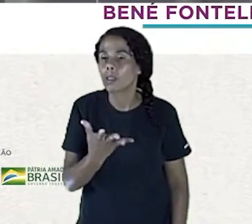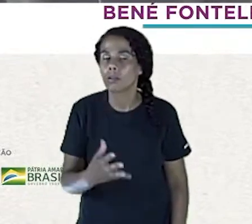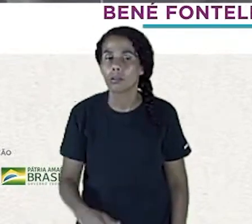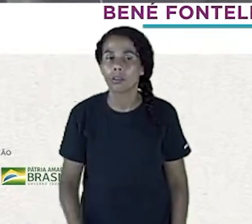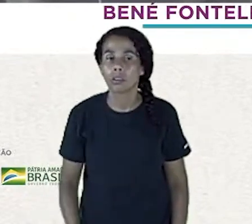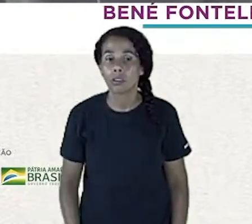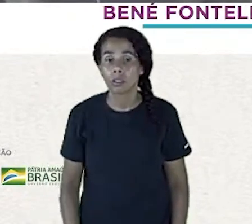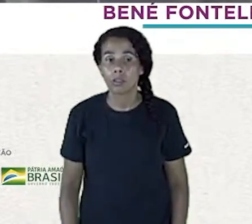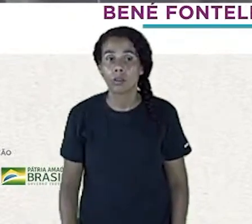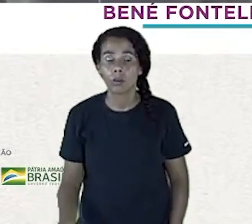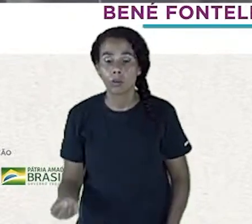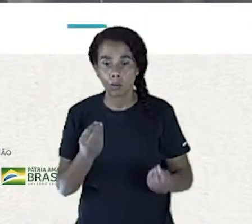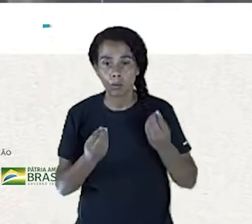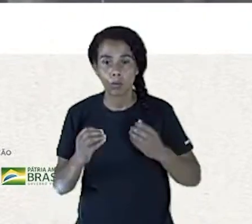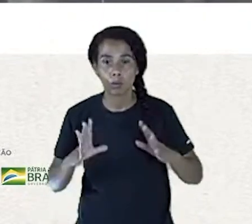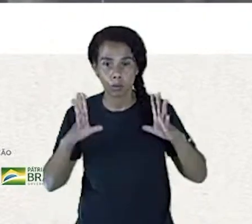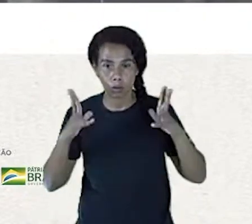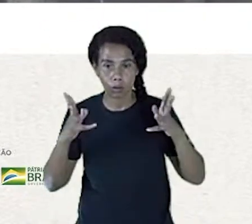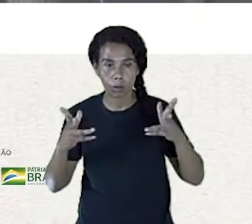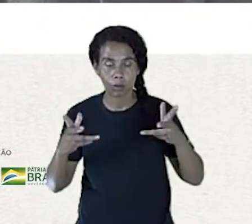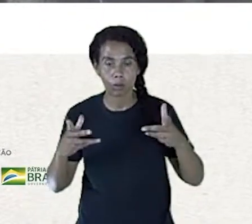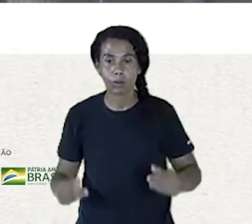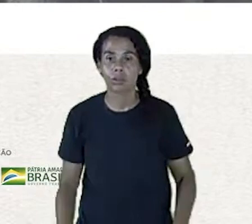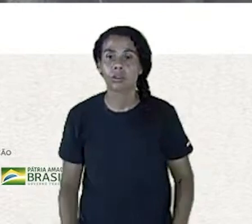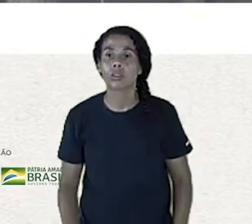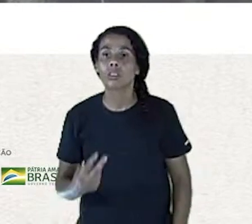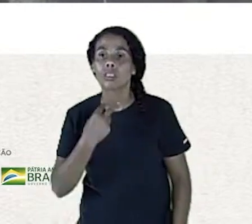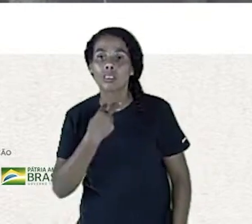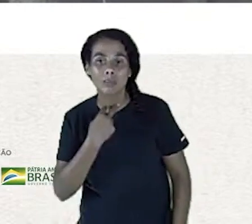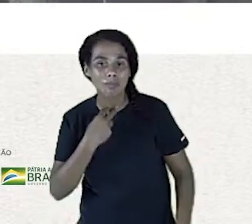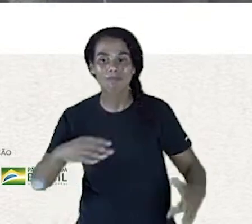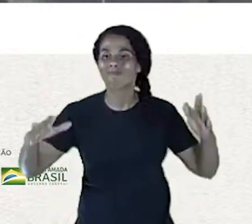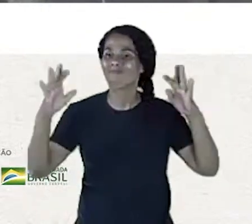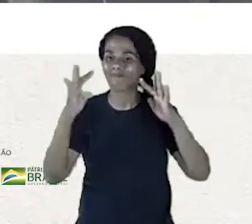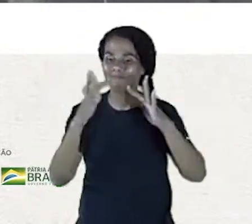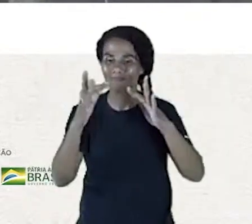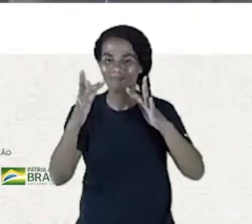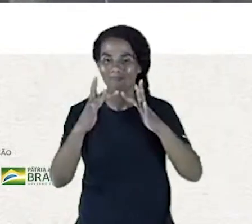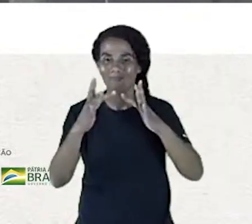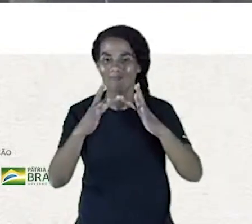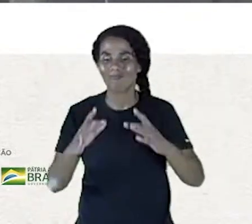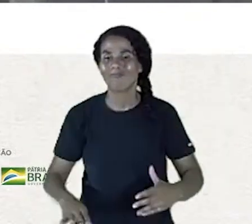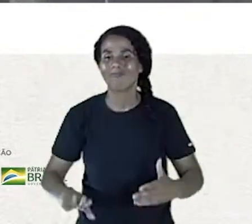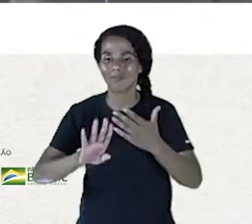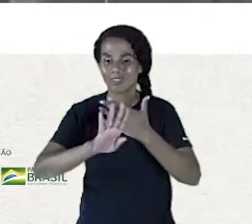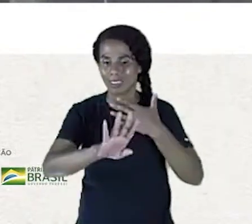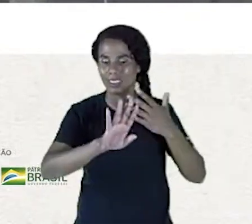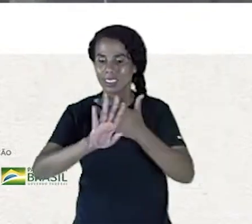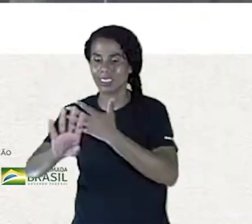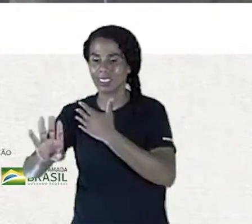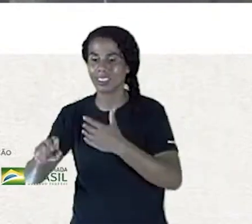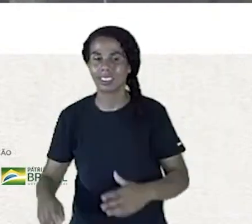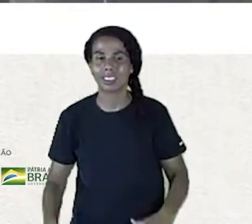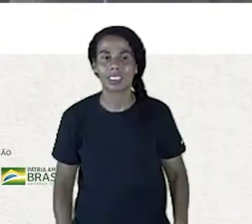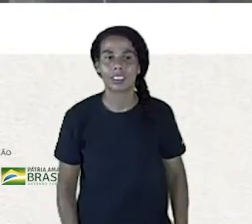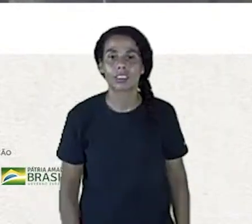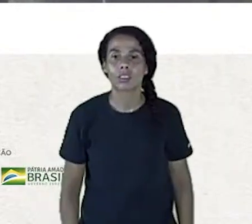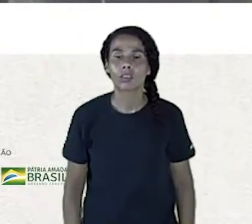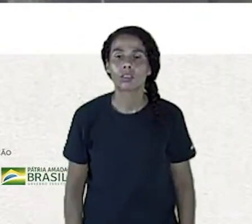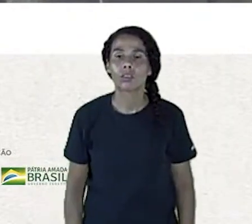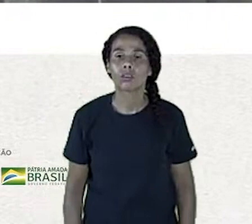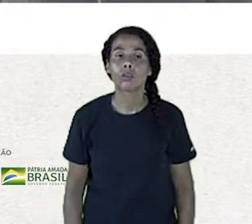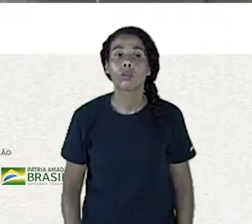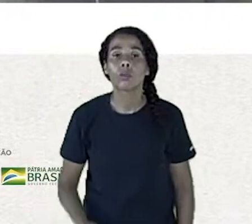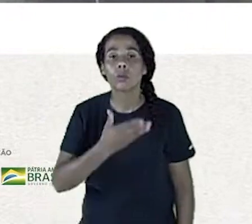né, de certa forma, que ele diz: o melhor lugar do mundo é aqui